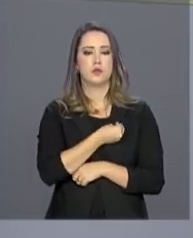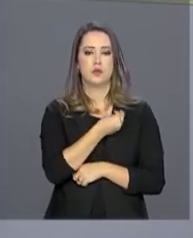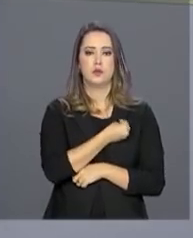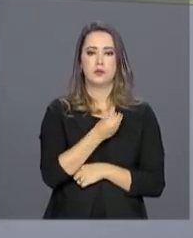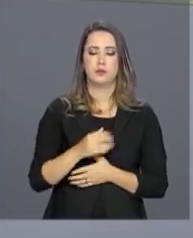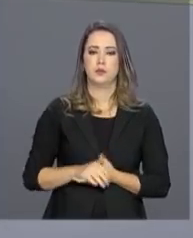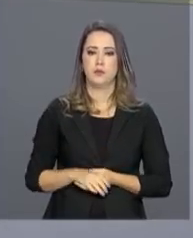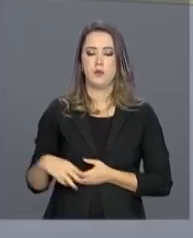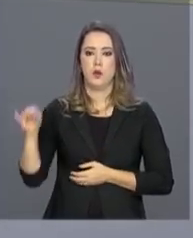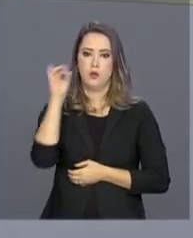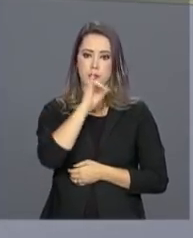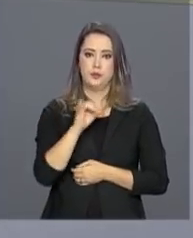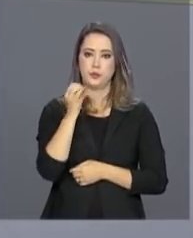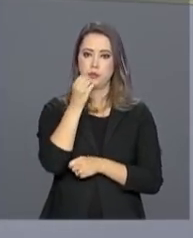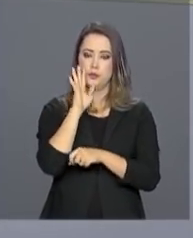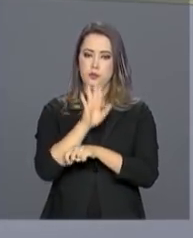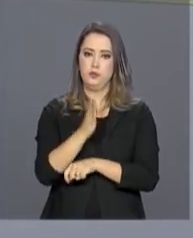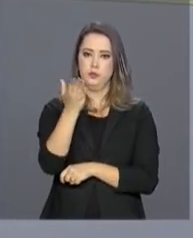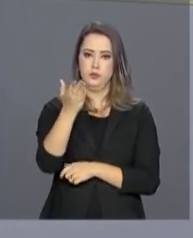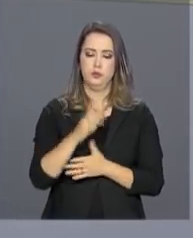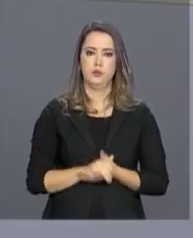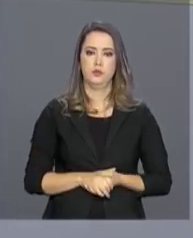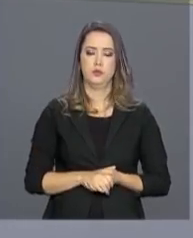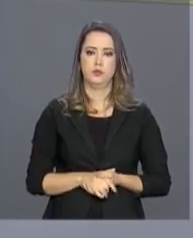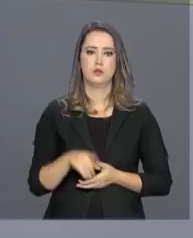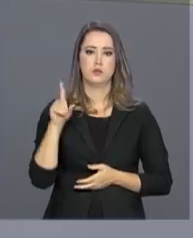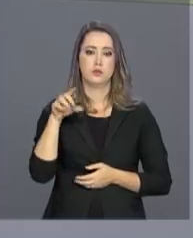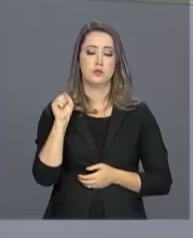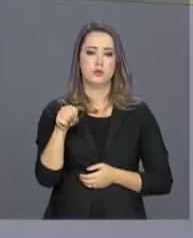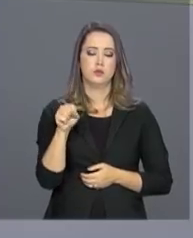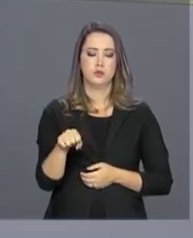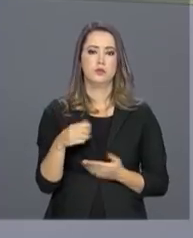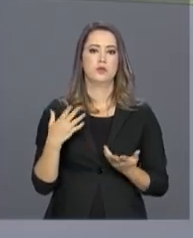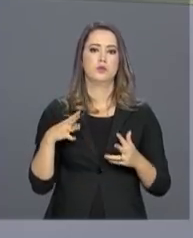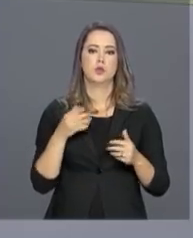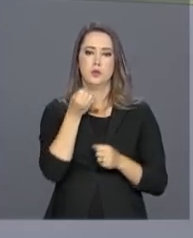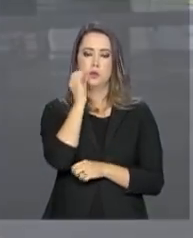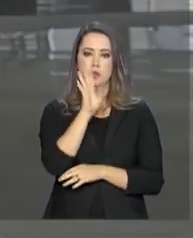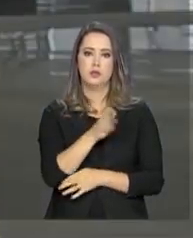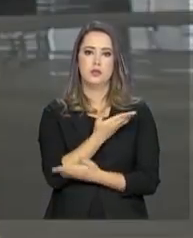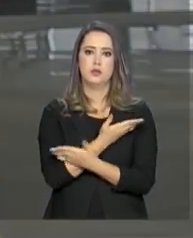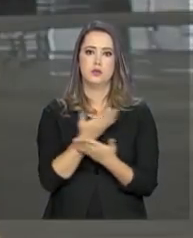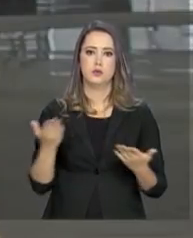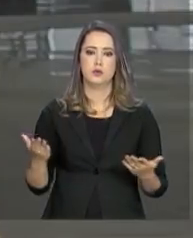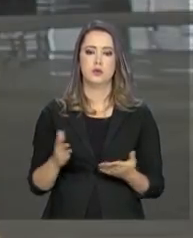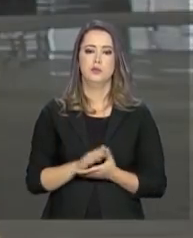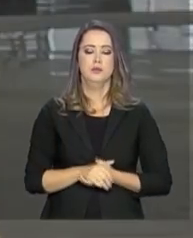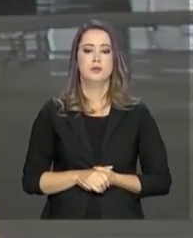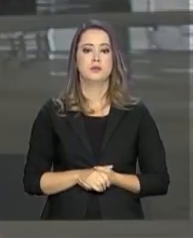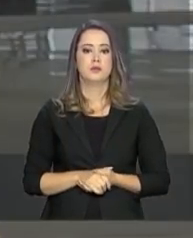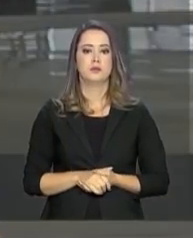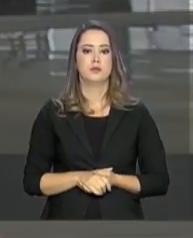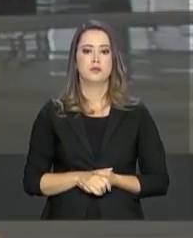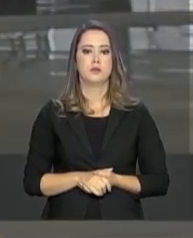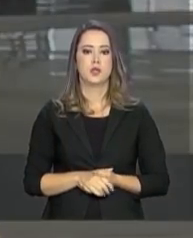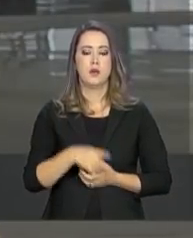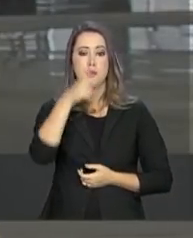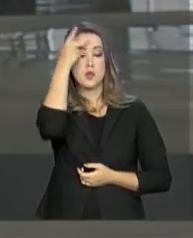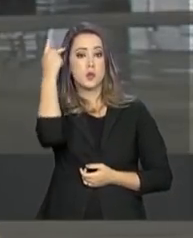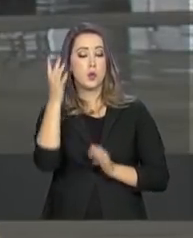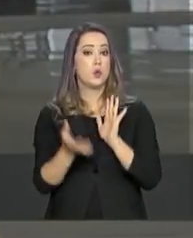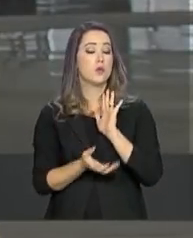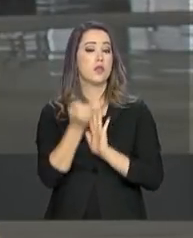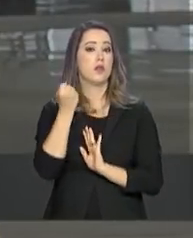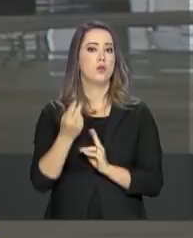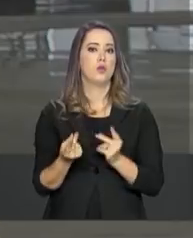olá pablo boa tarde pra você é isso mesmo roberto boa tarde pra você boa tarde a todos quem não fez o saque